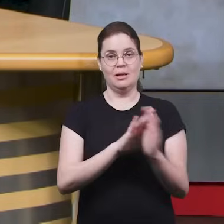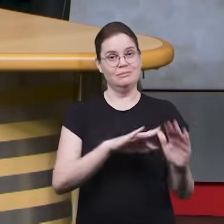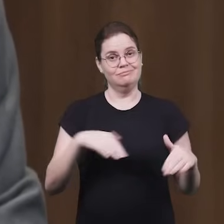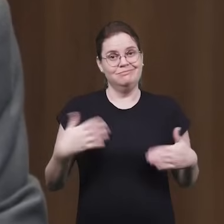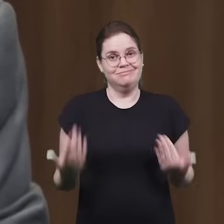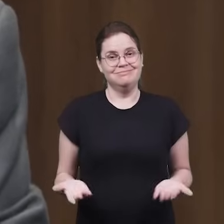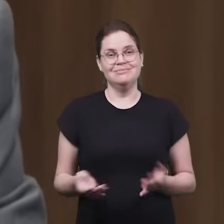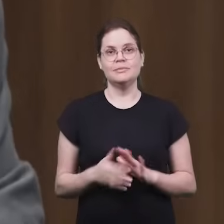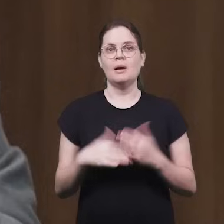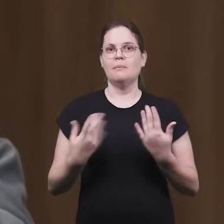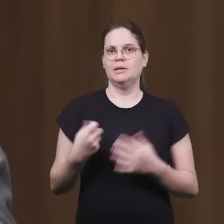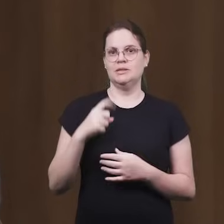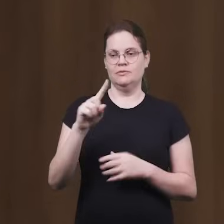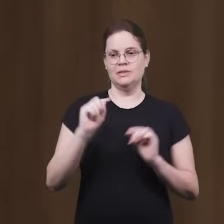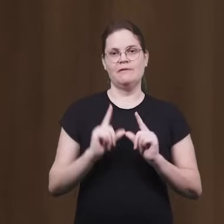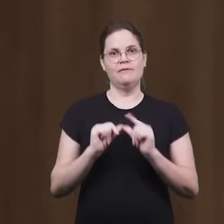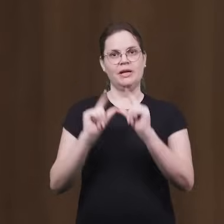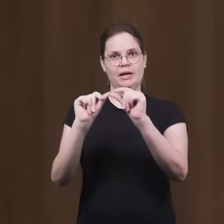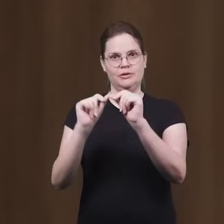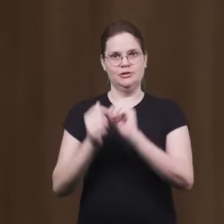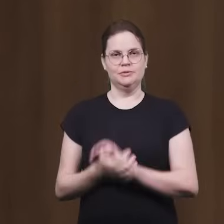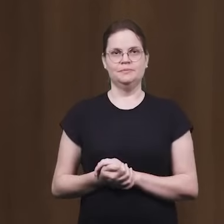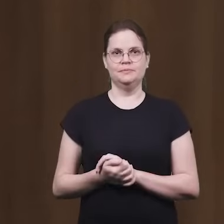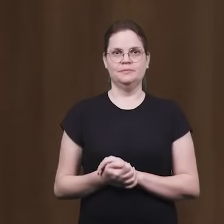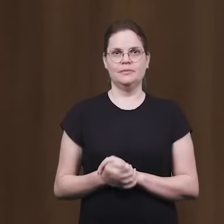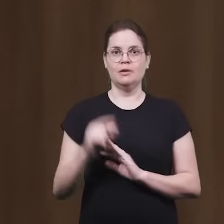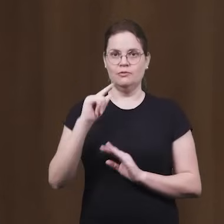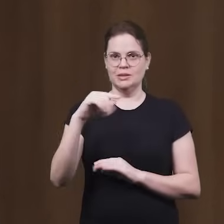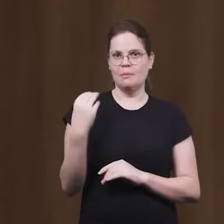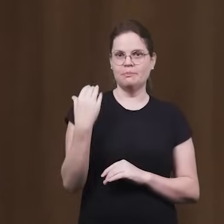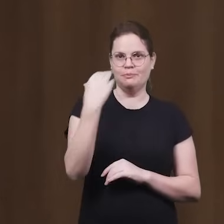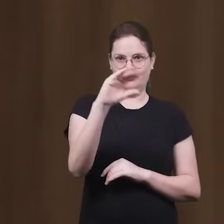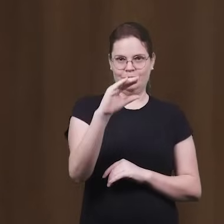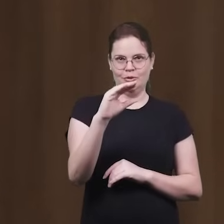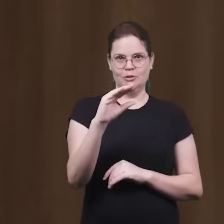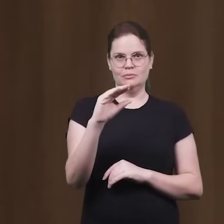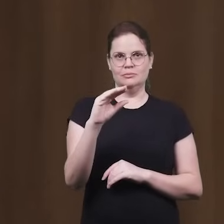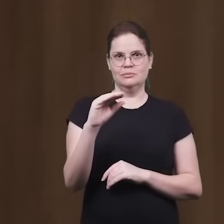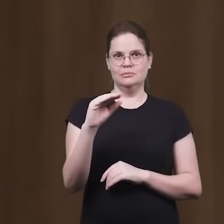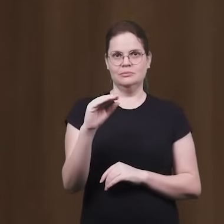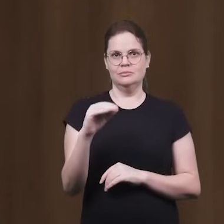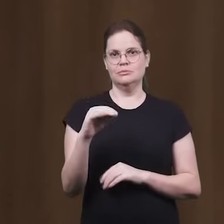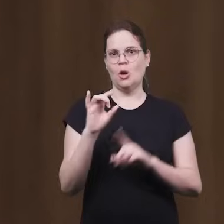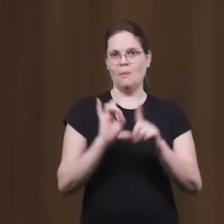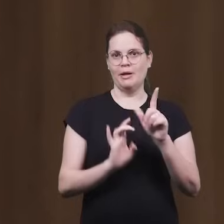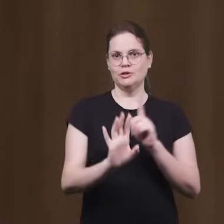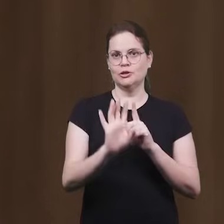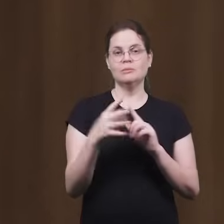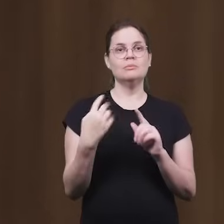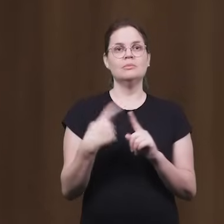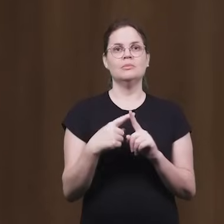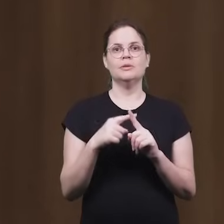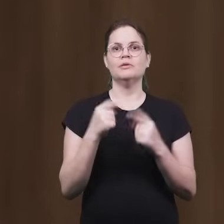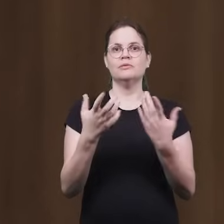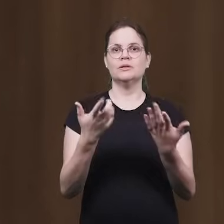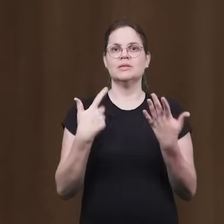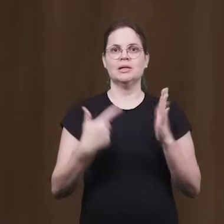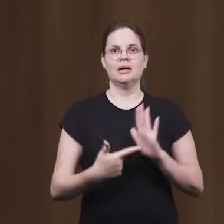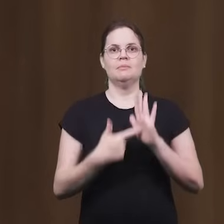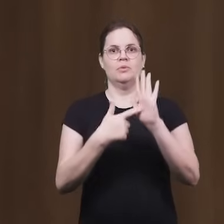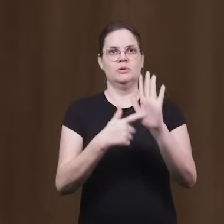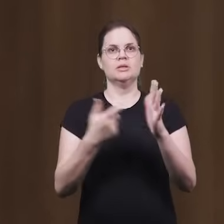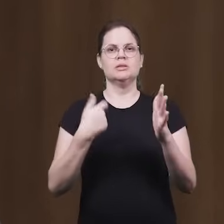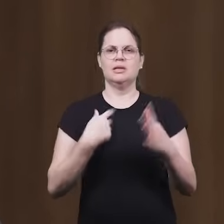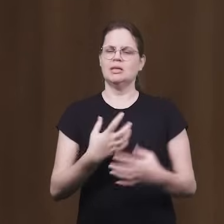Então, olha só, se você faz uma viagem e você compartilha, por quê? Porque você quer falar que você estava se